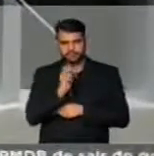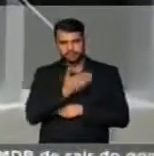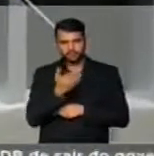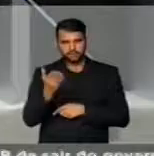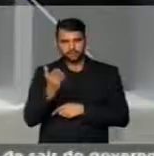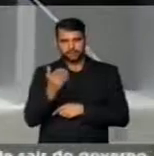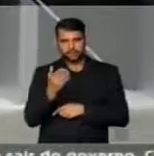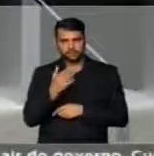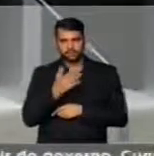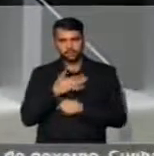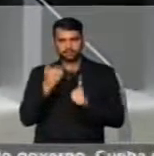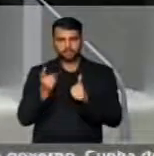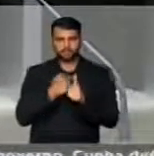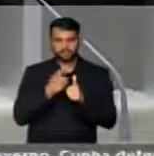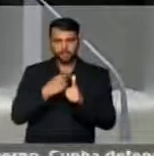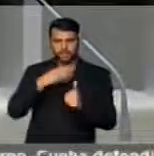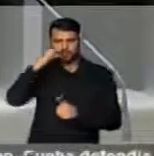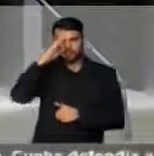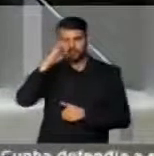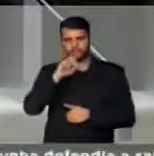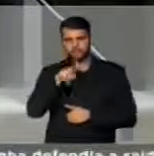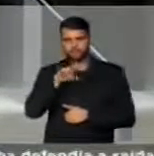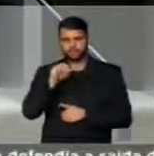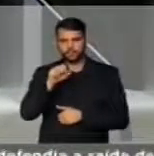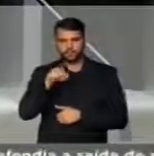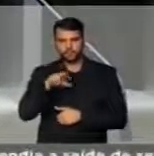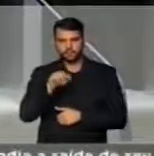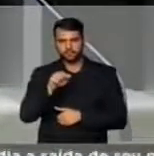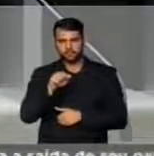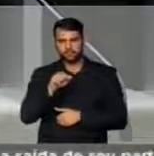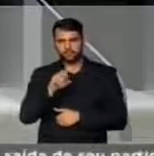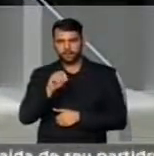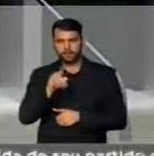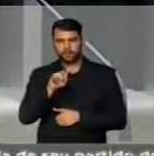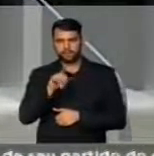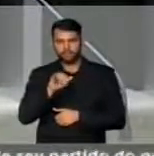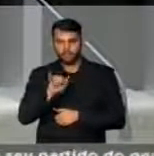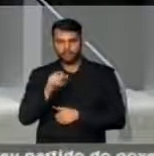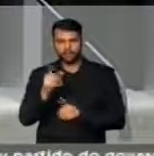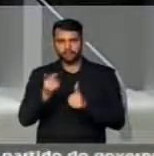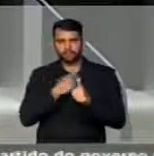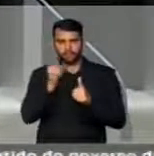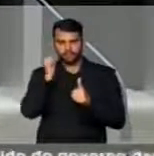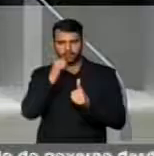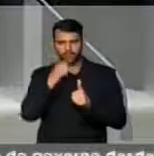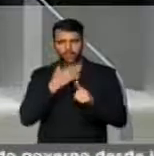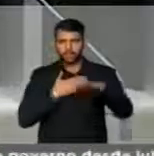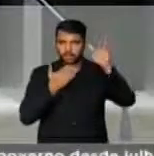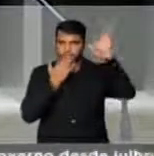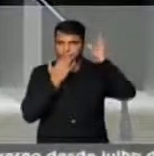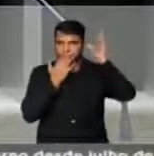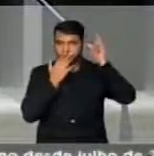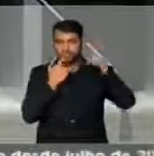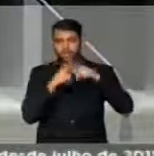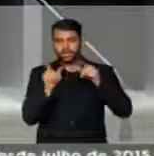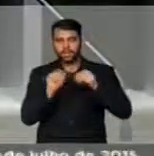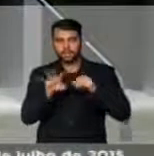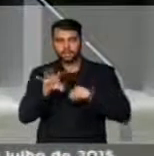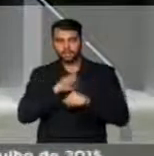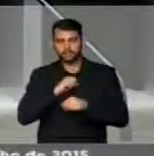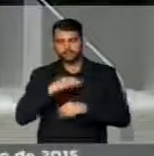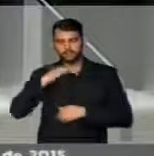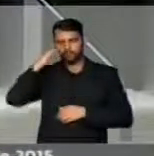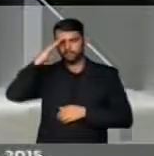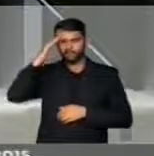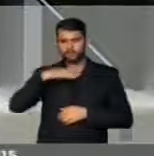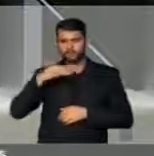brasileiras. A primeira tenente Silvia Nobre Wayampi, a primeira mulher indígena a ser